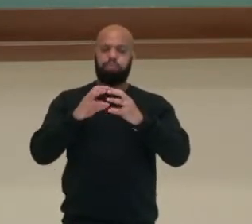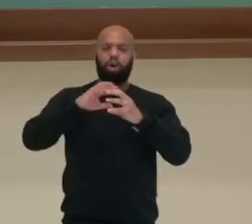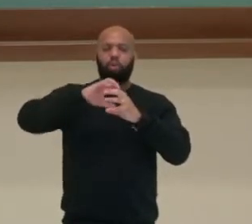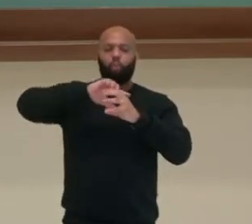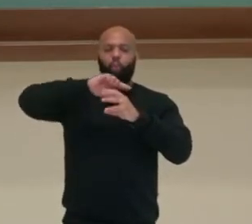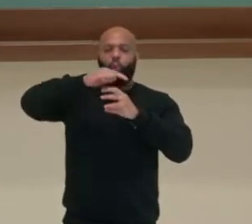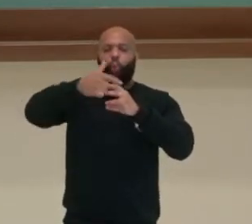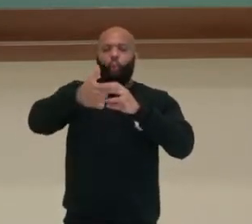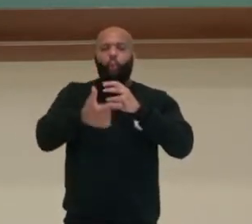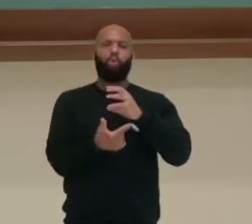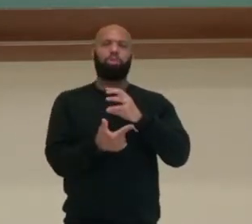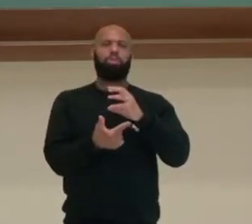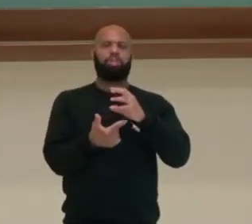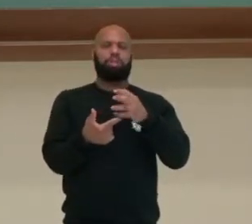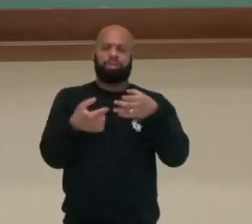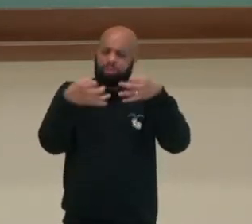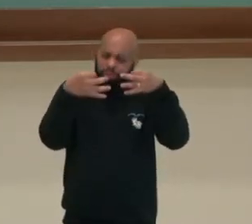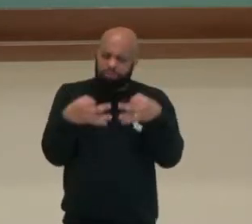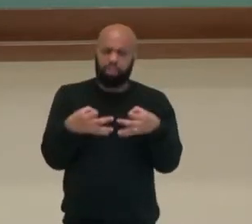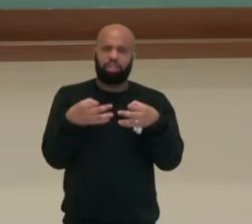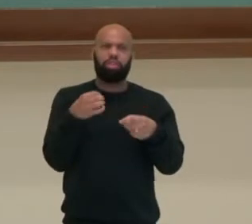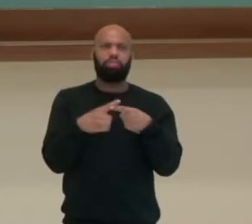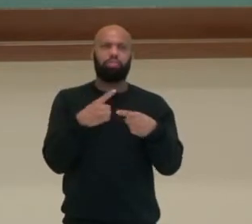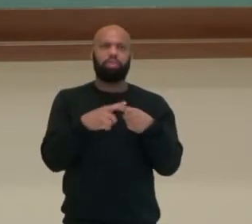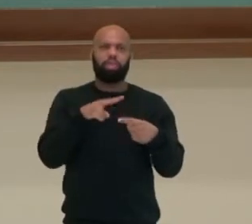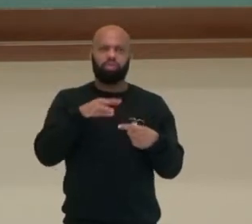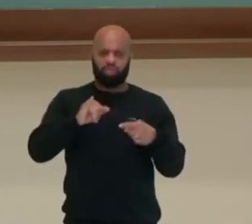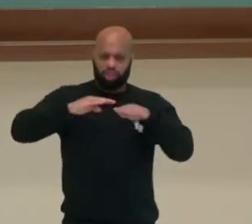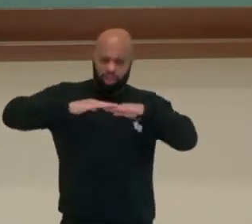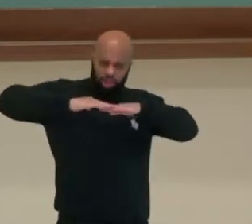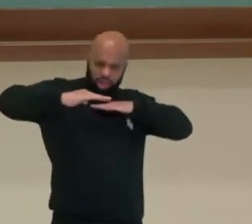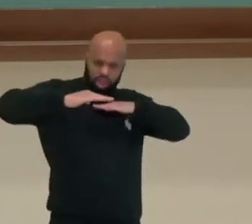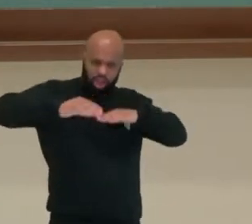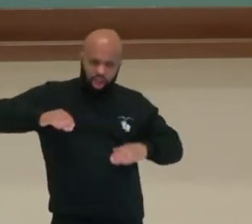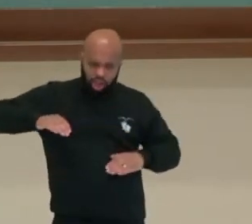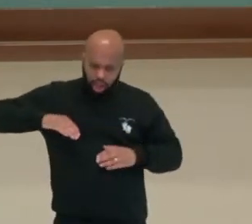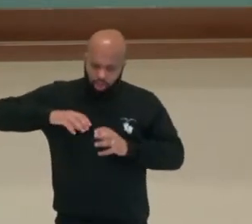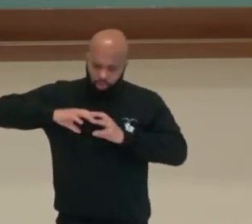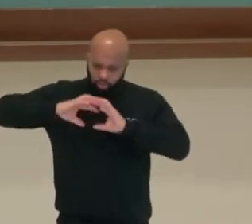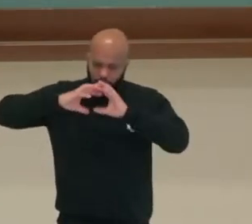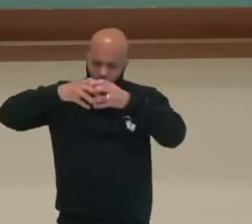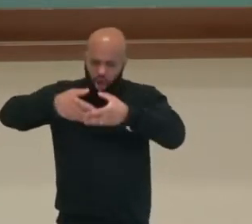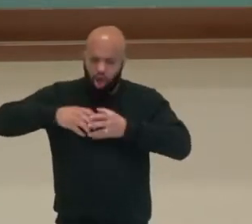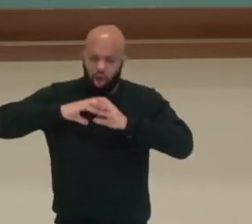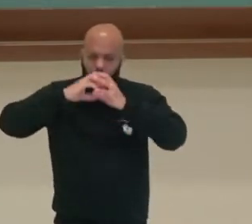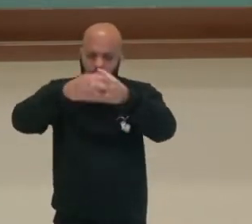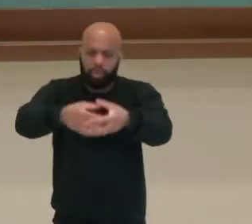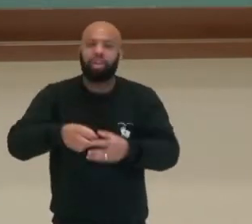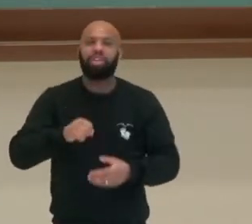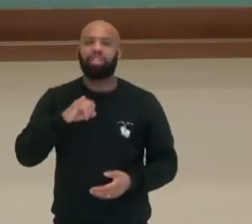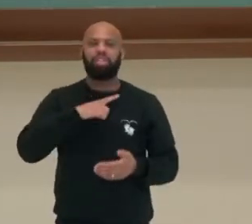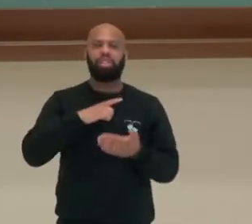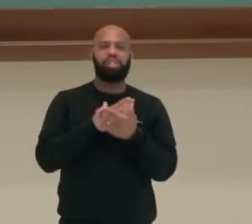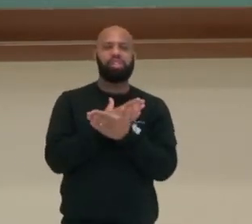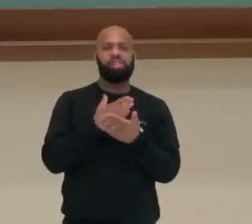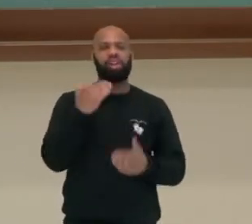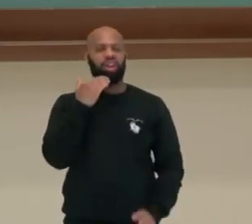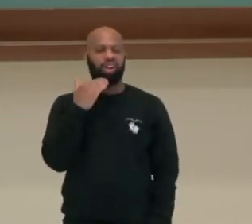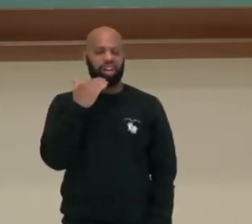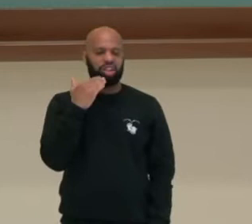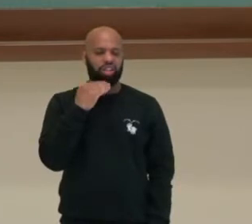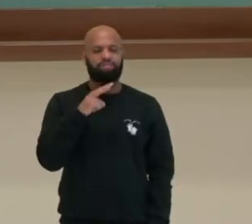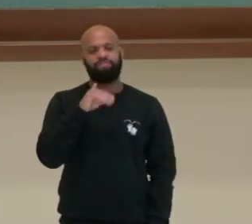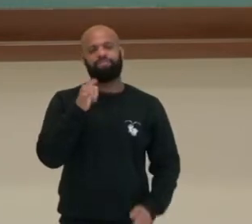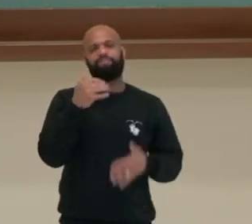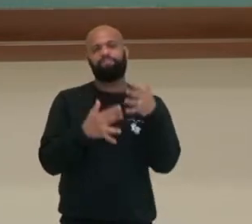nenhuma imperfeição, porque como ela vai rolar no chão, tá? Se ela tiver alguma imperfeição, isso vai acabar